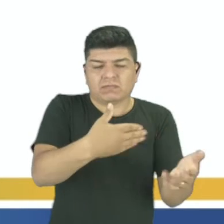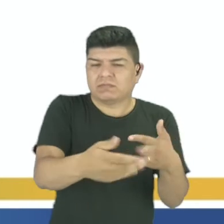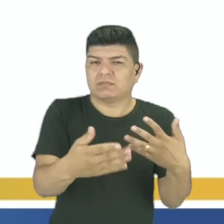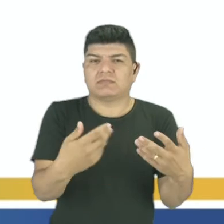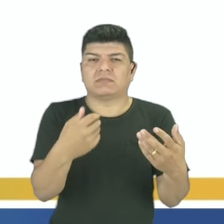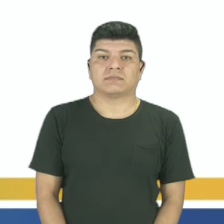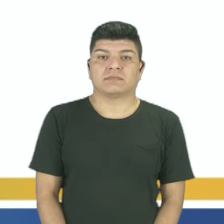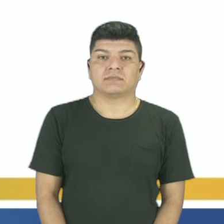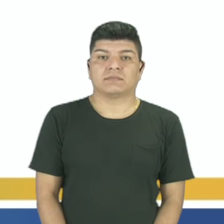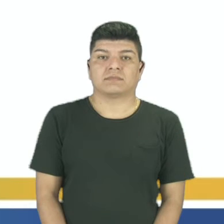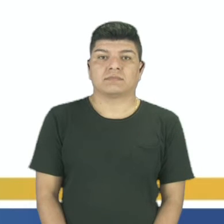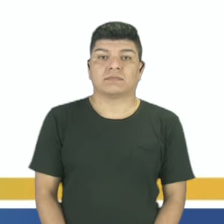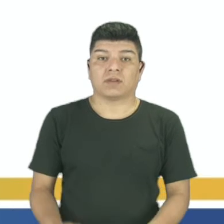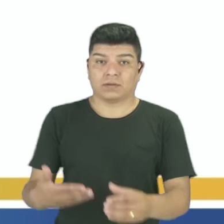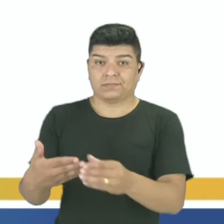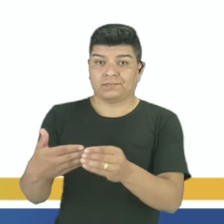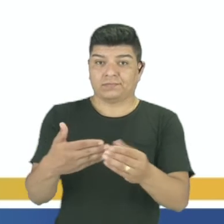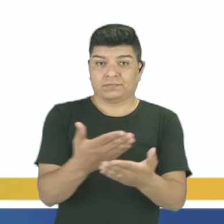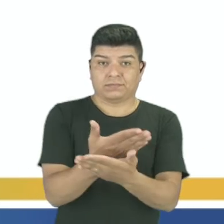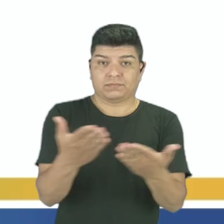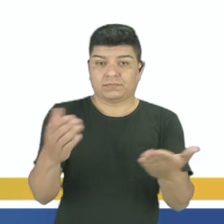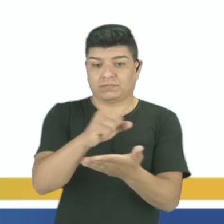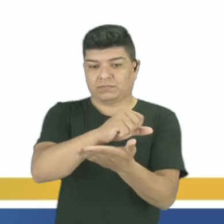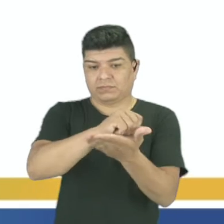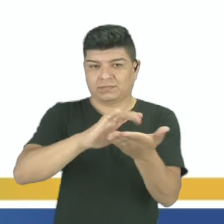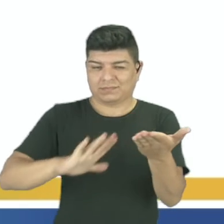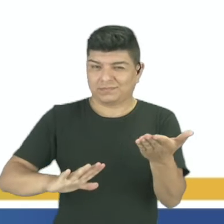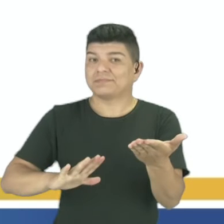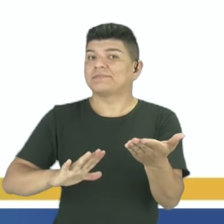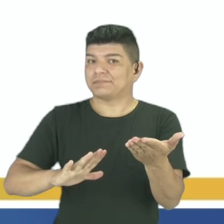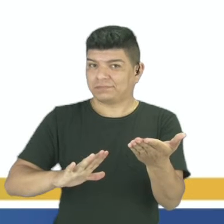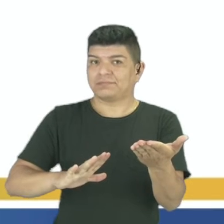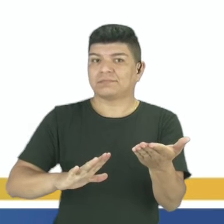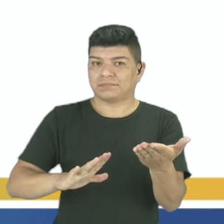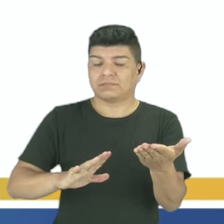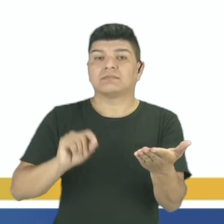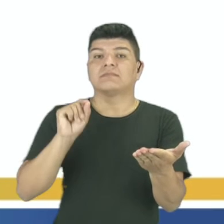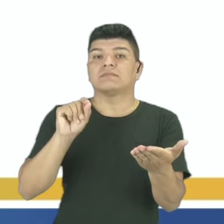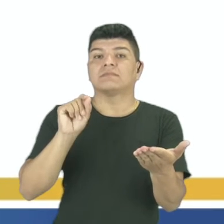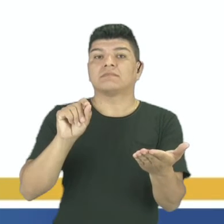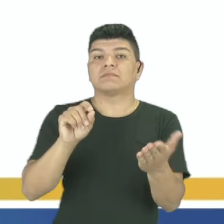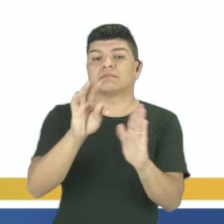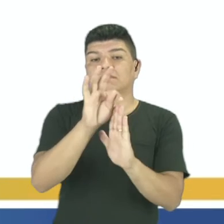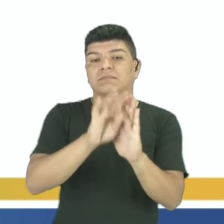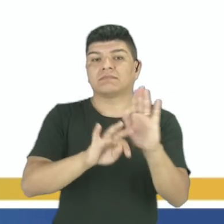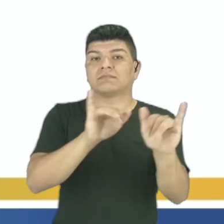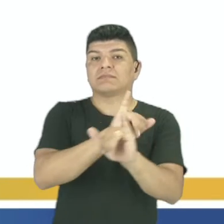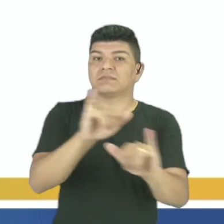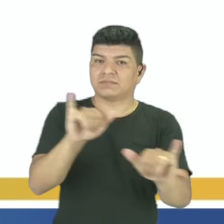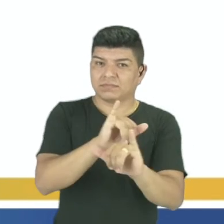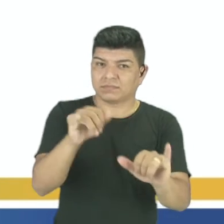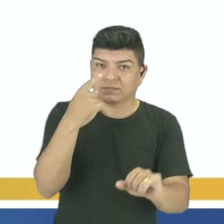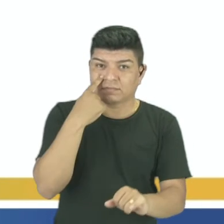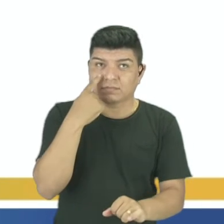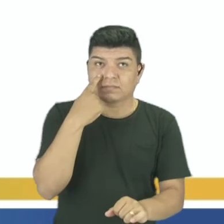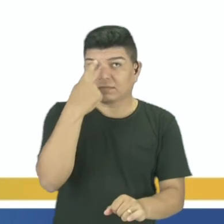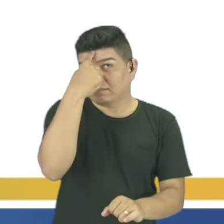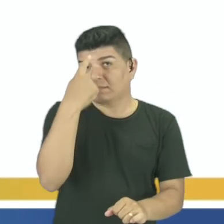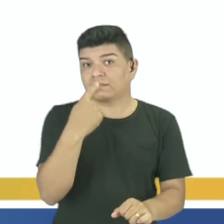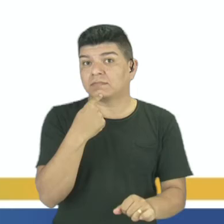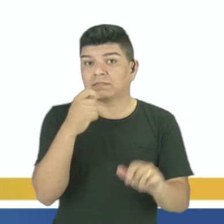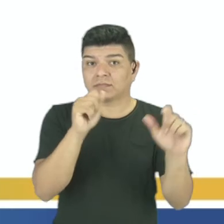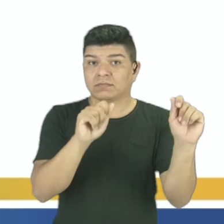estiver anunciando. Trouxe aqui para vocês agora uma atividade extra sobre texto publicitário. Observe a figura